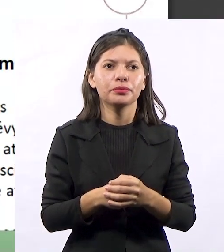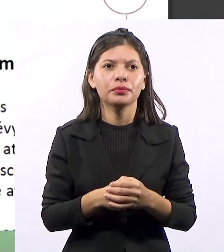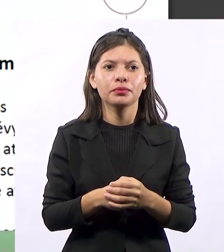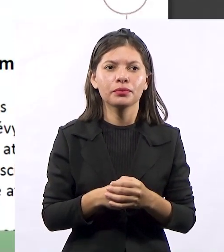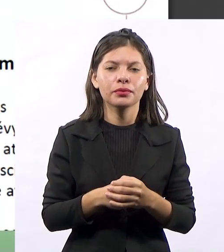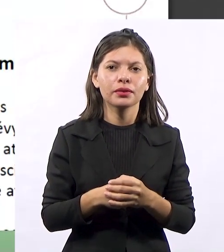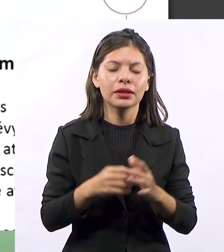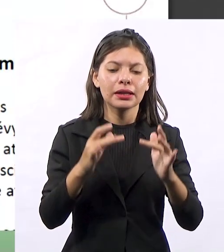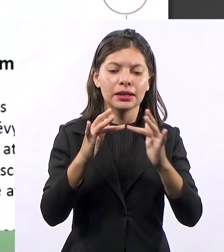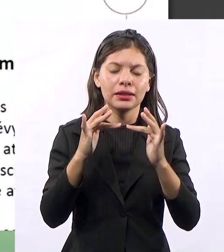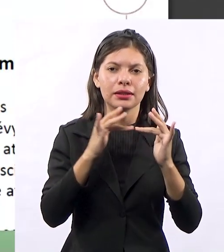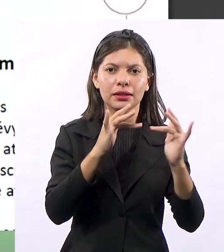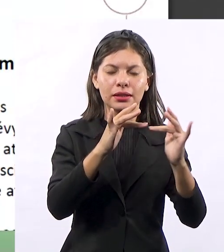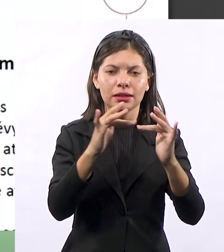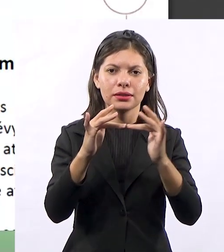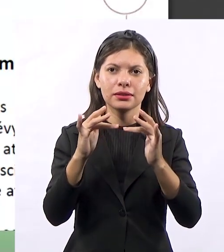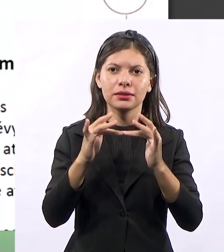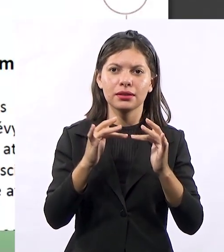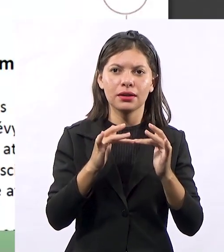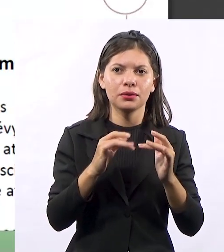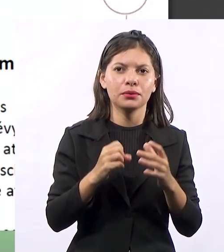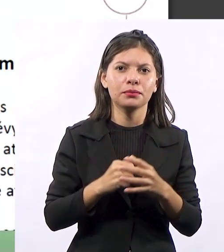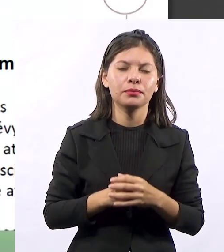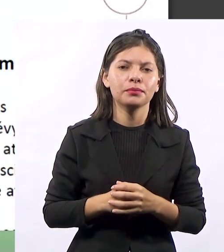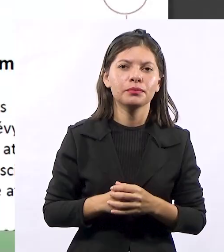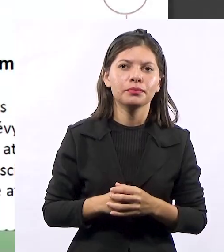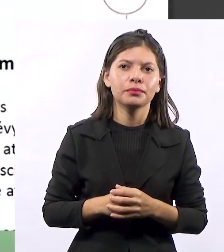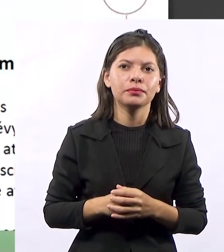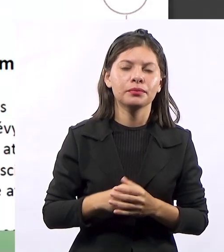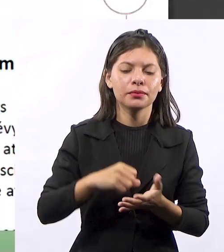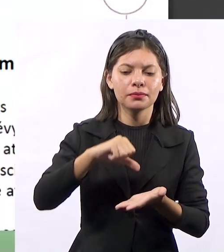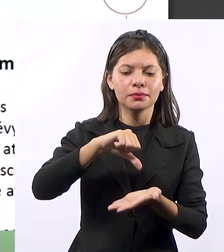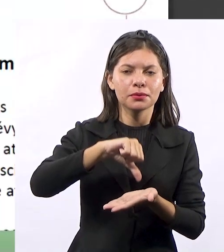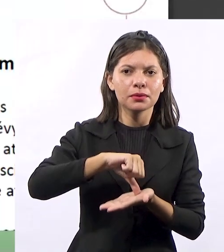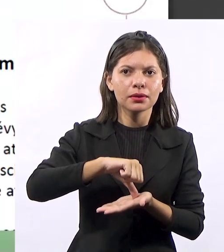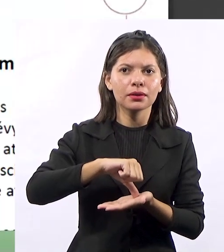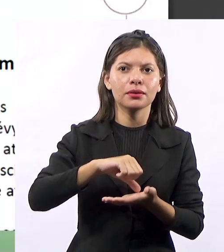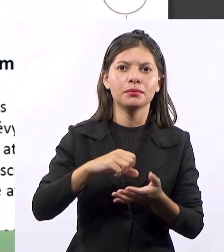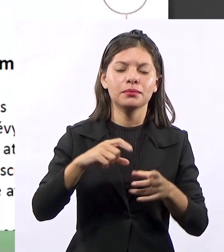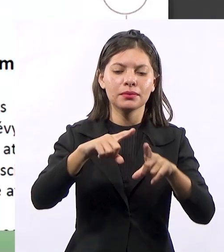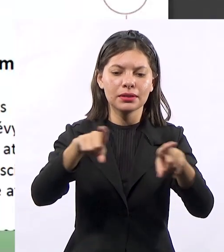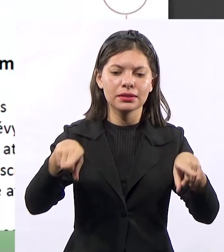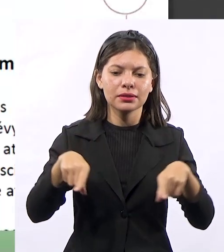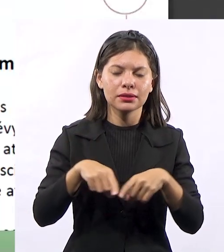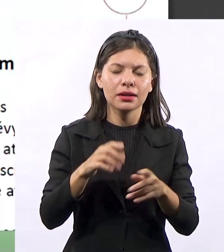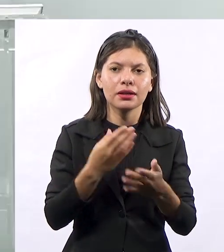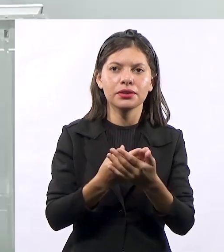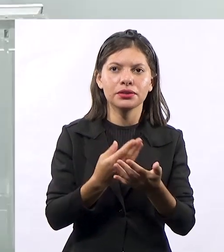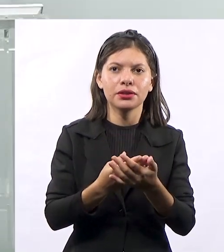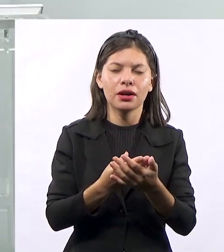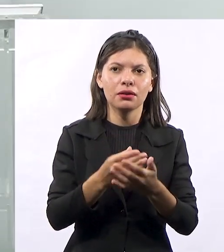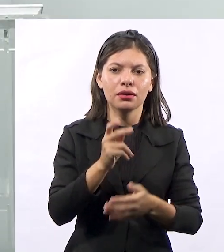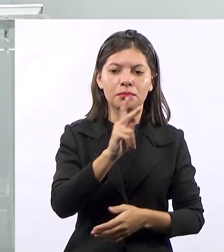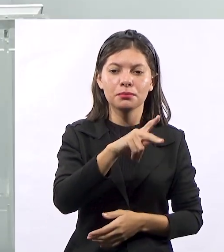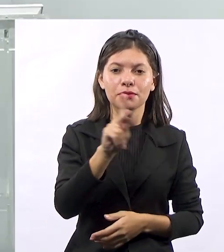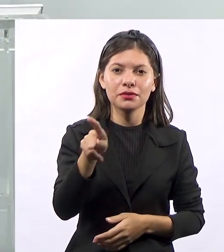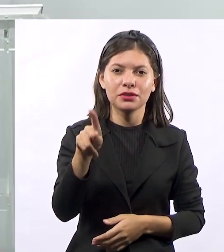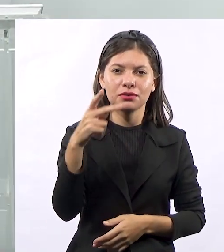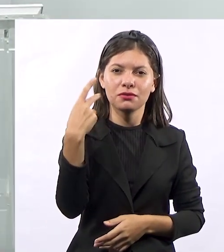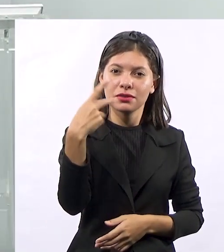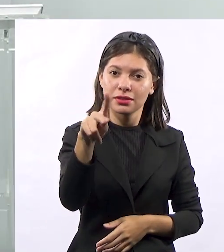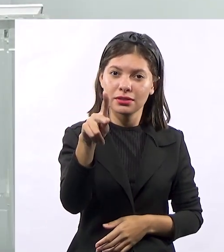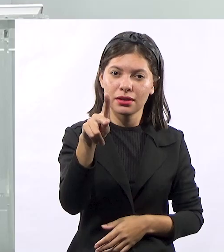ação reflexiva docente na educação à distância. Então, vocês viram como é diferente? Então, quando eu tenho uma